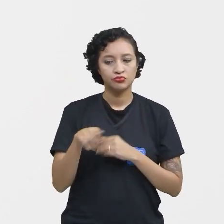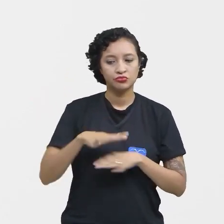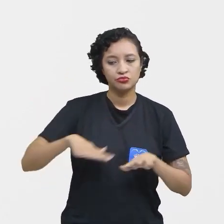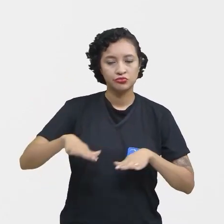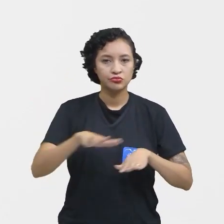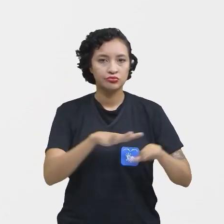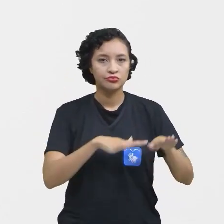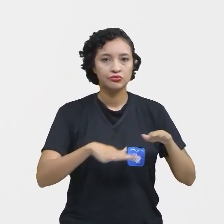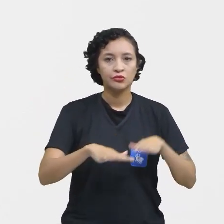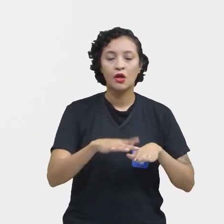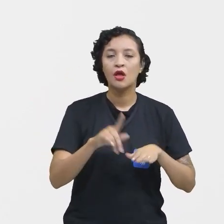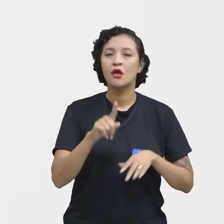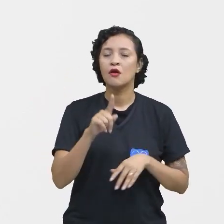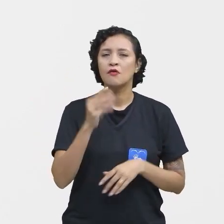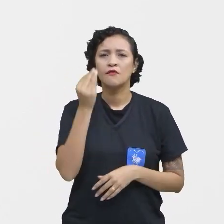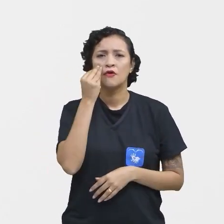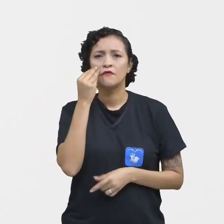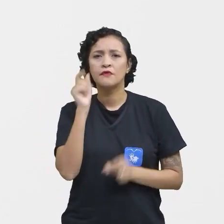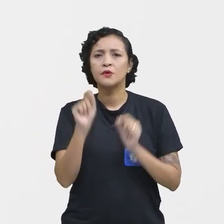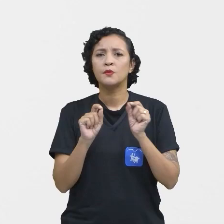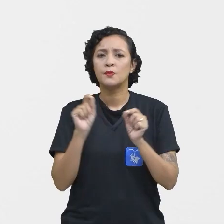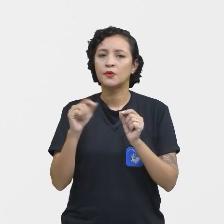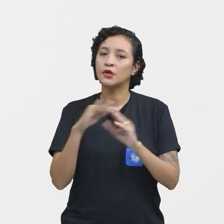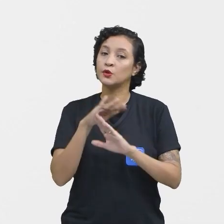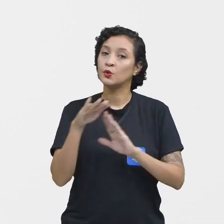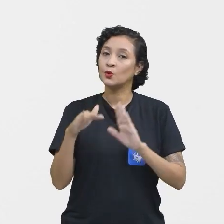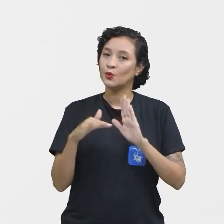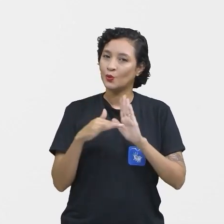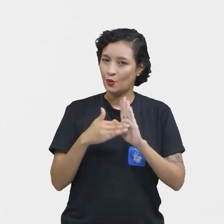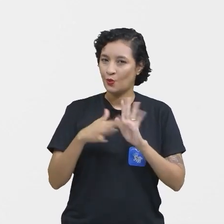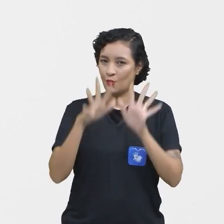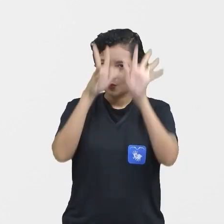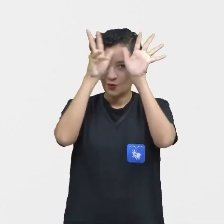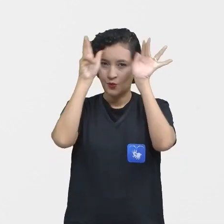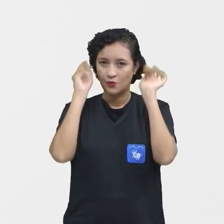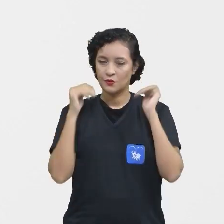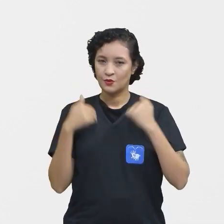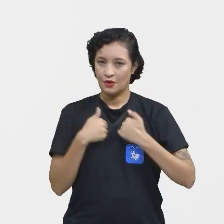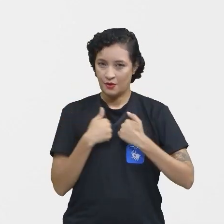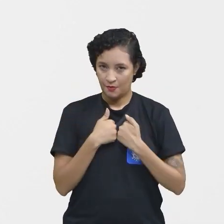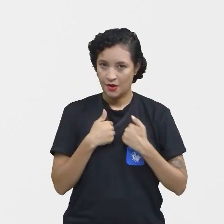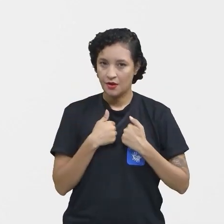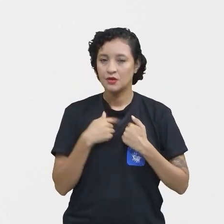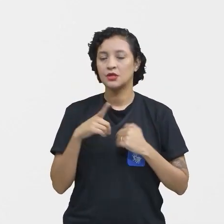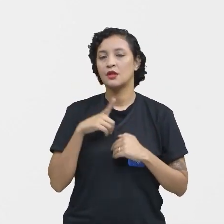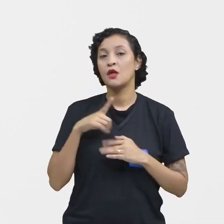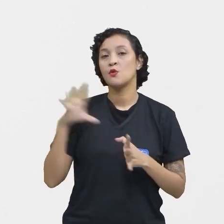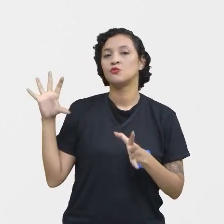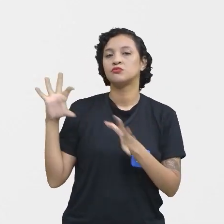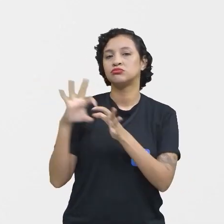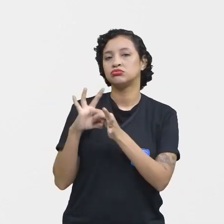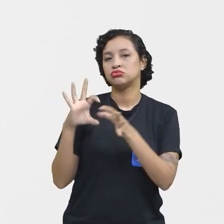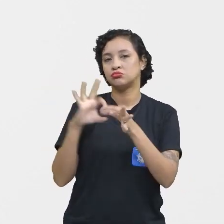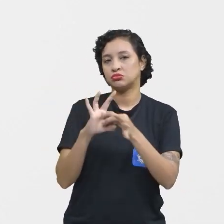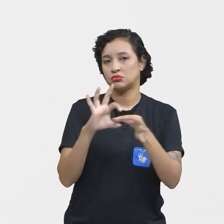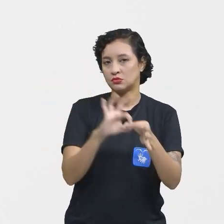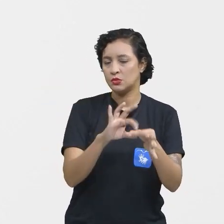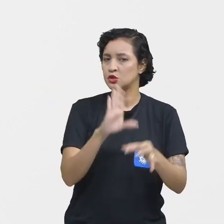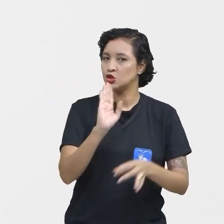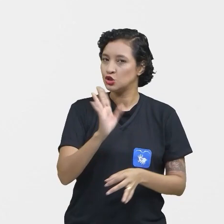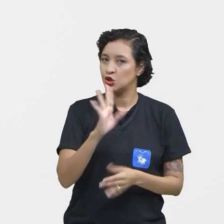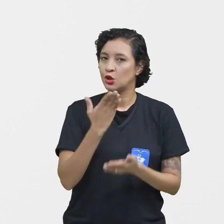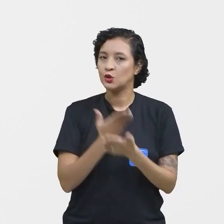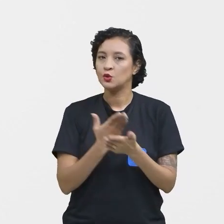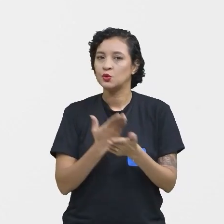ver que todos eles, de alguma forma, possuem uma ligação. Nós já falamos sobre isso em cadeia alimentar.